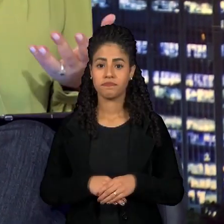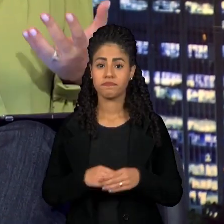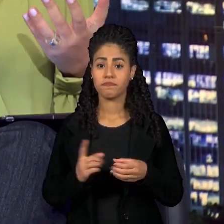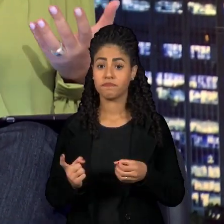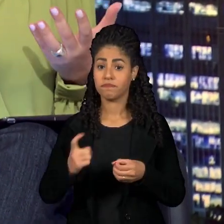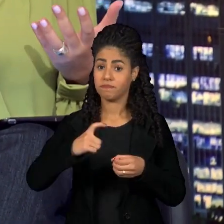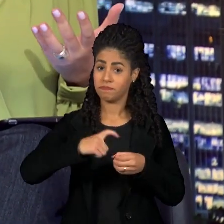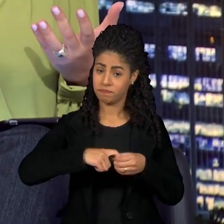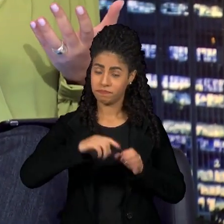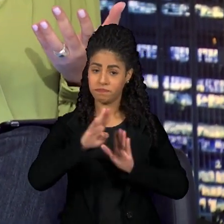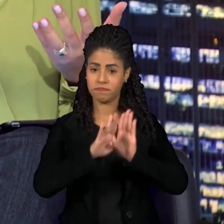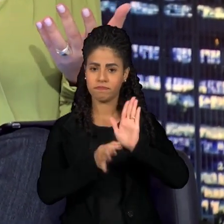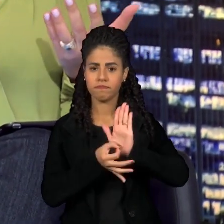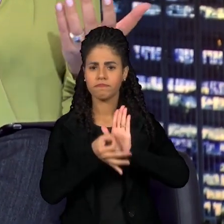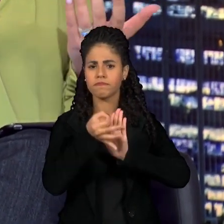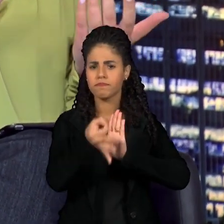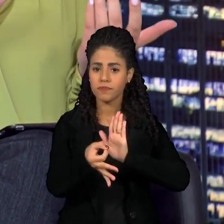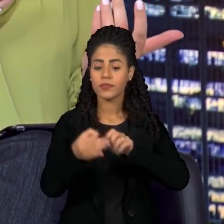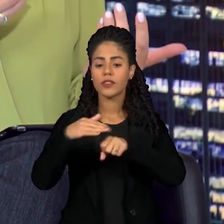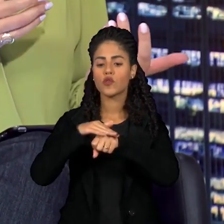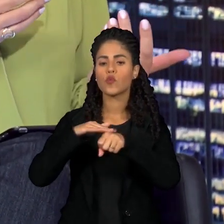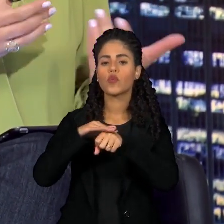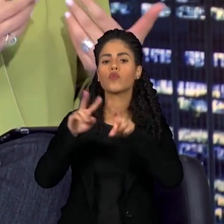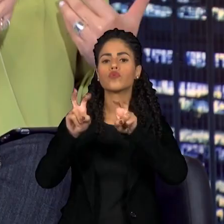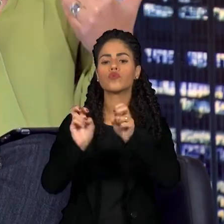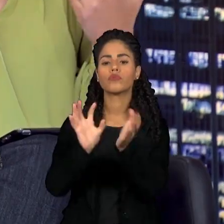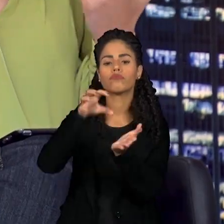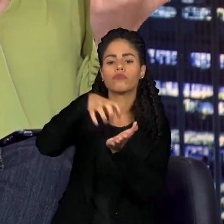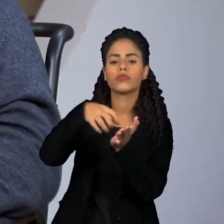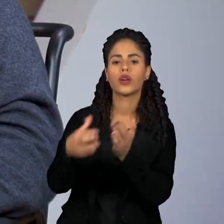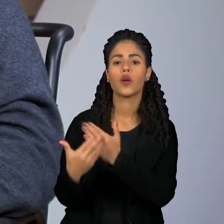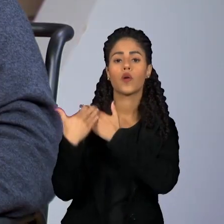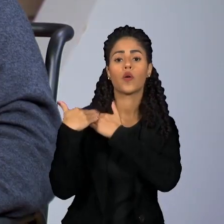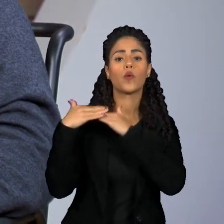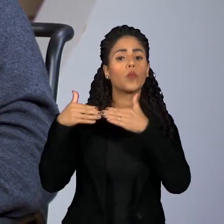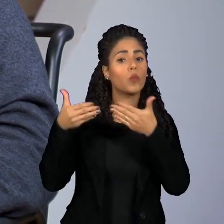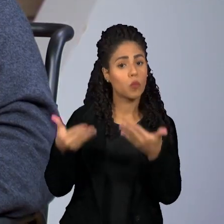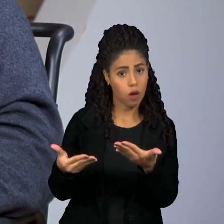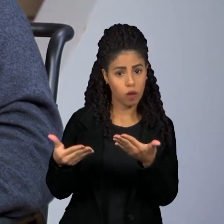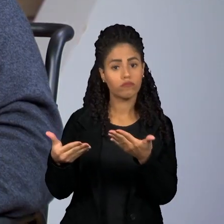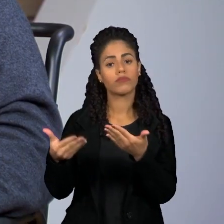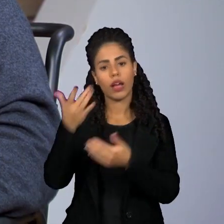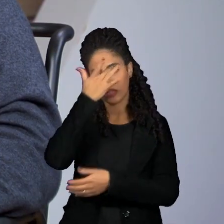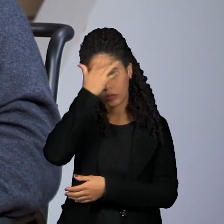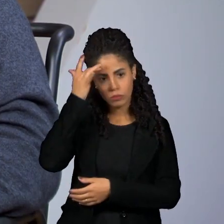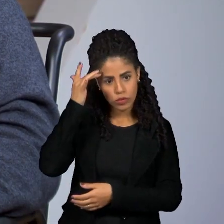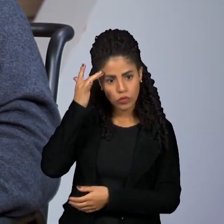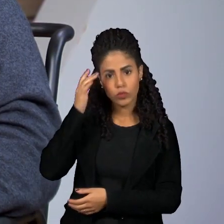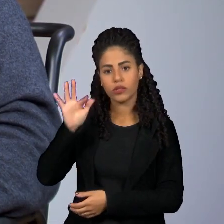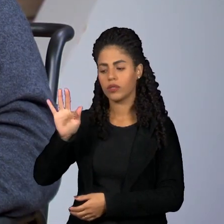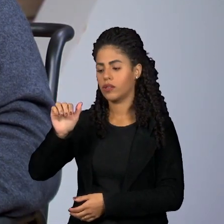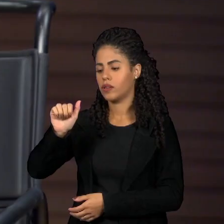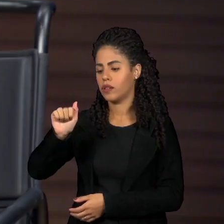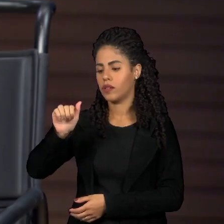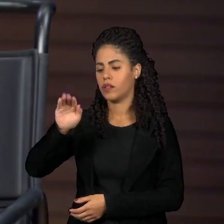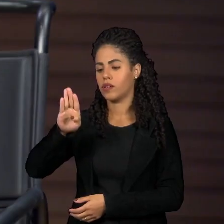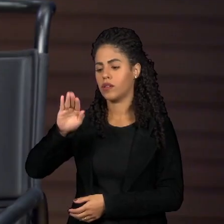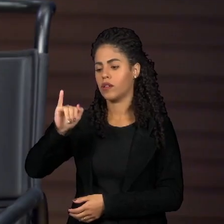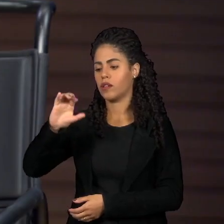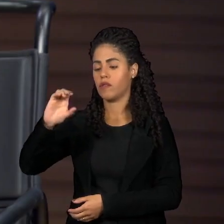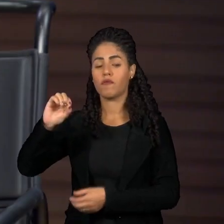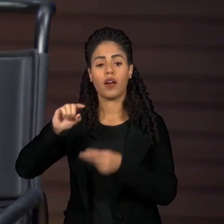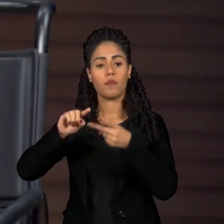Voltamos a conversar sobre o papel do Centrão no governo com Fábio Saboia, consultor em relações governamentais, o cientista político